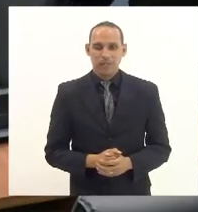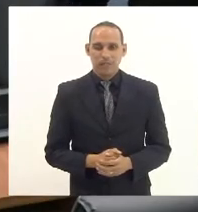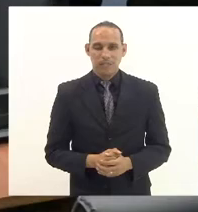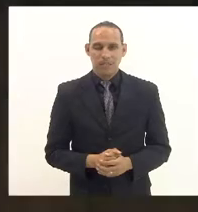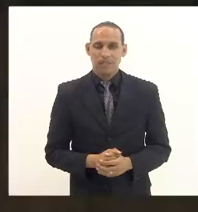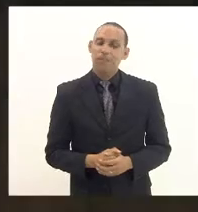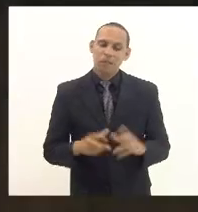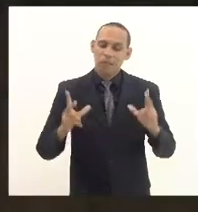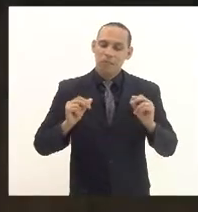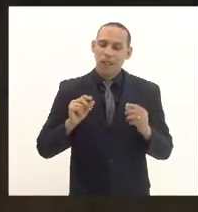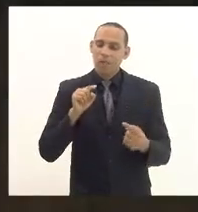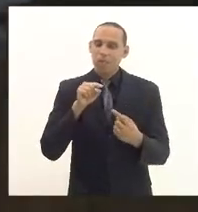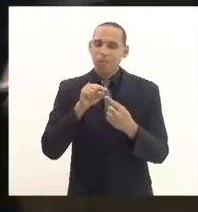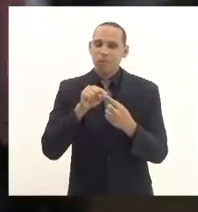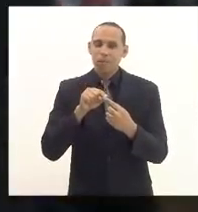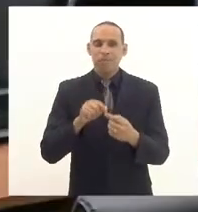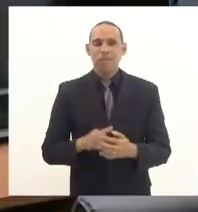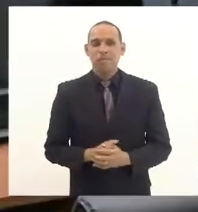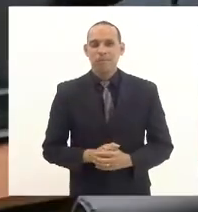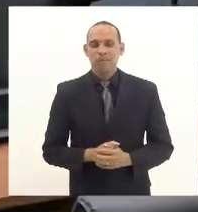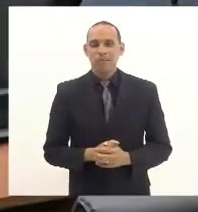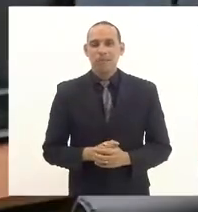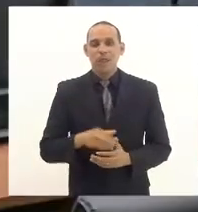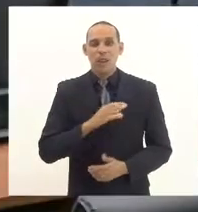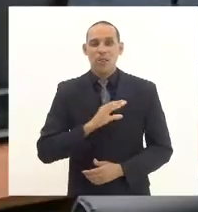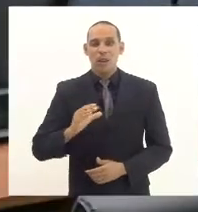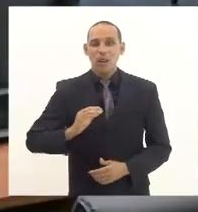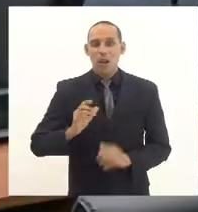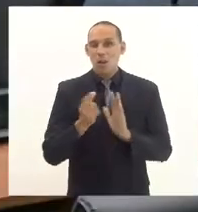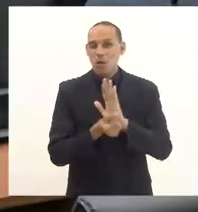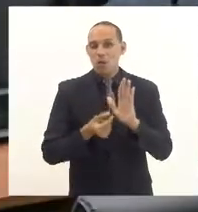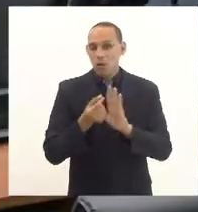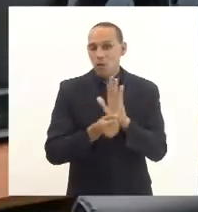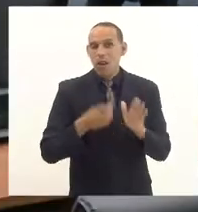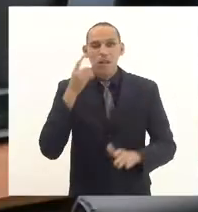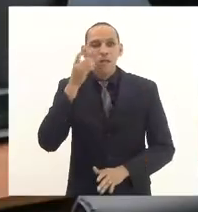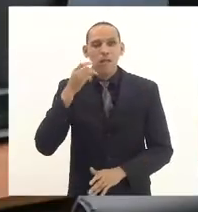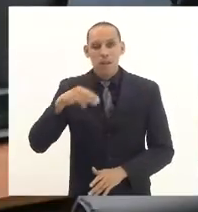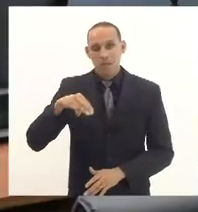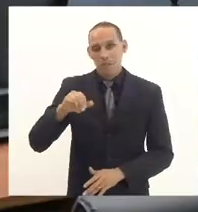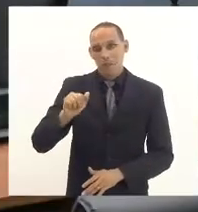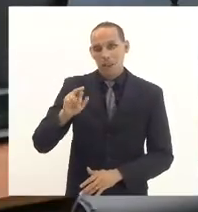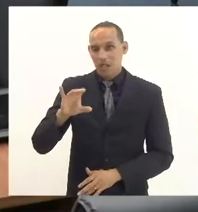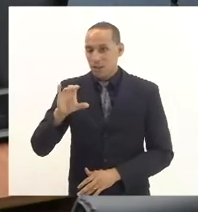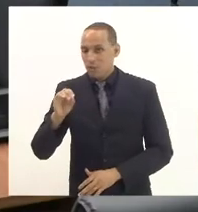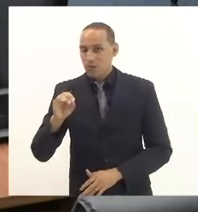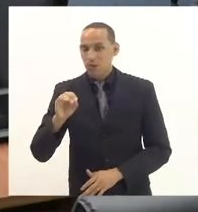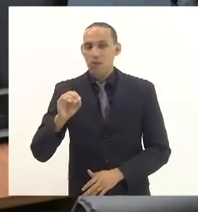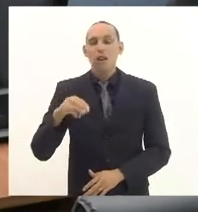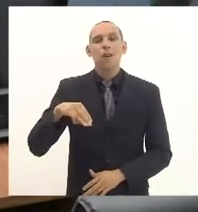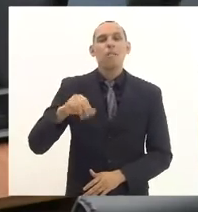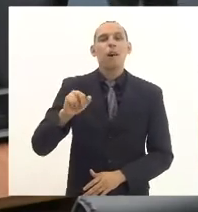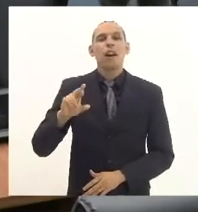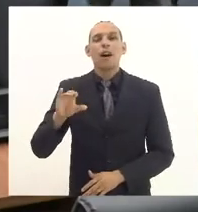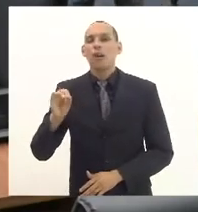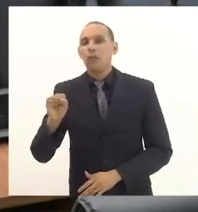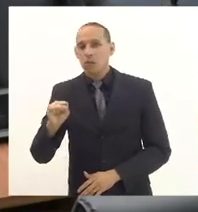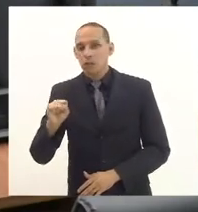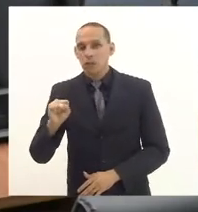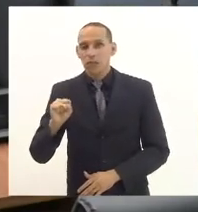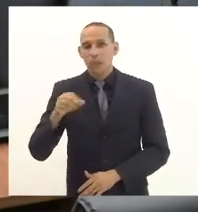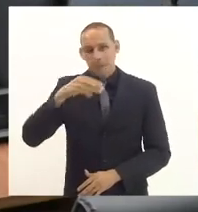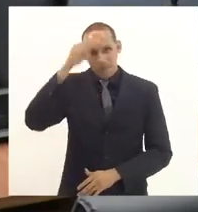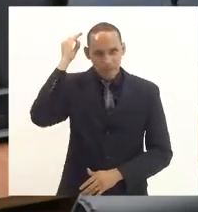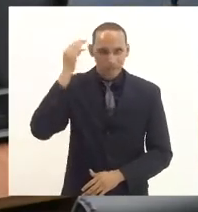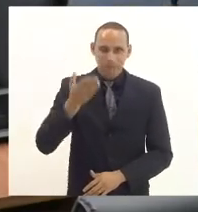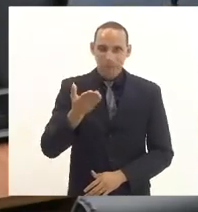No mérito, favorável. Pela Comissão de Orçamento, deputado Márcio Canella. Deputado Marcos Miller. Deputado Márcio